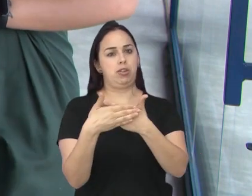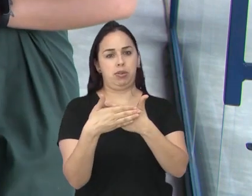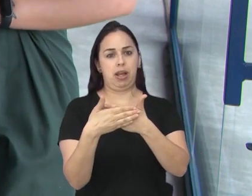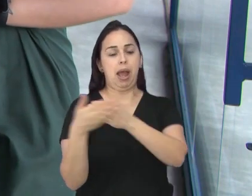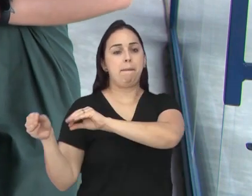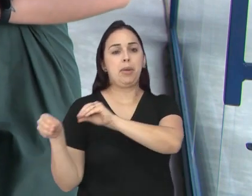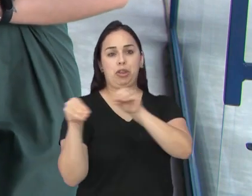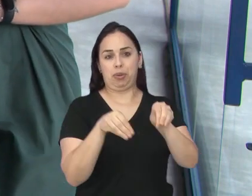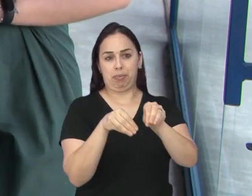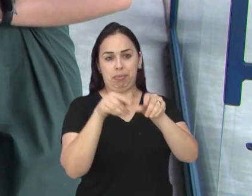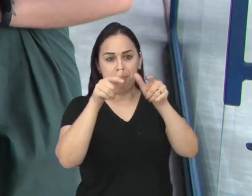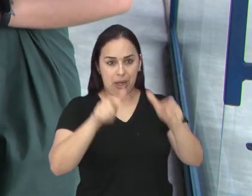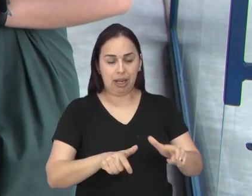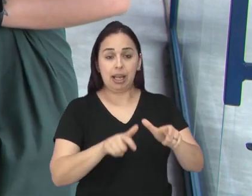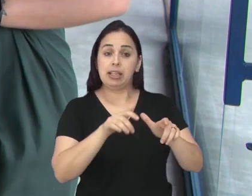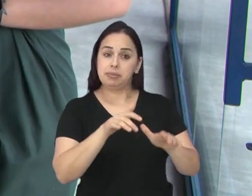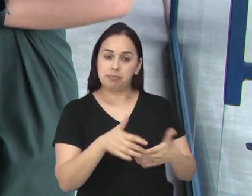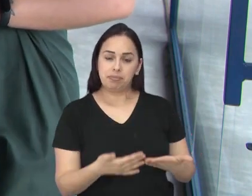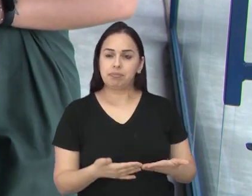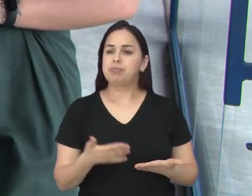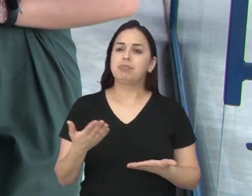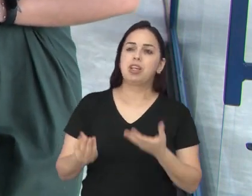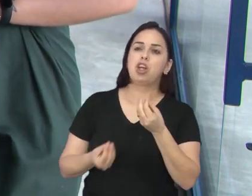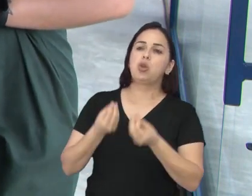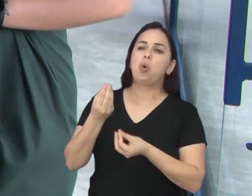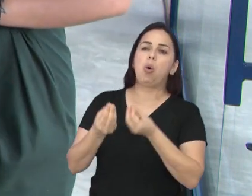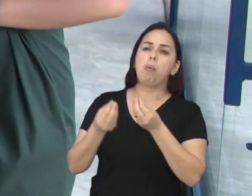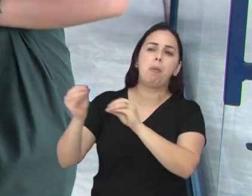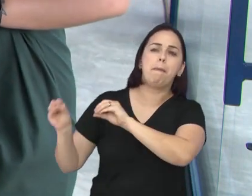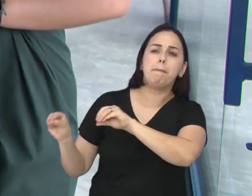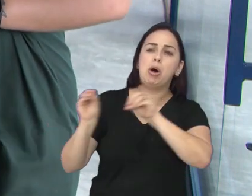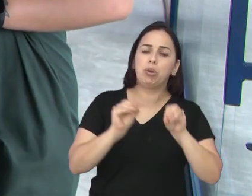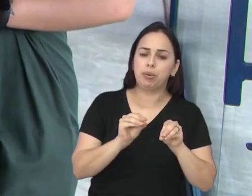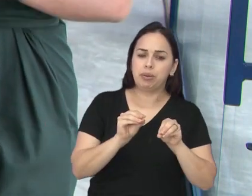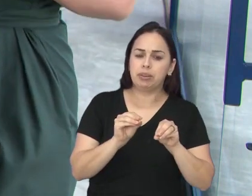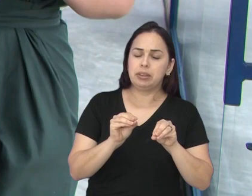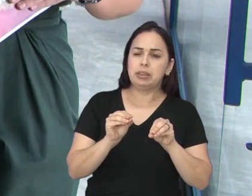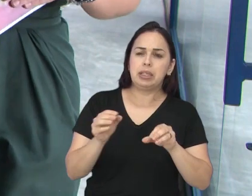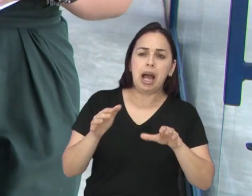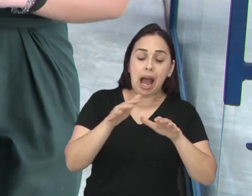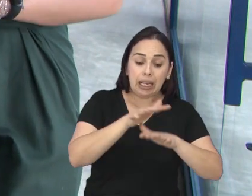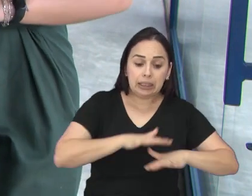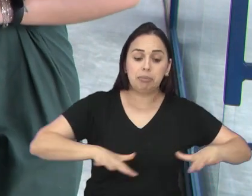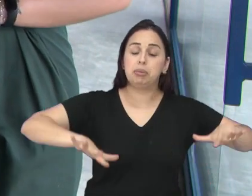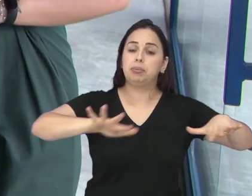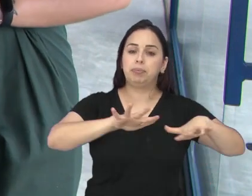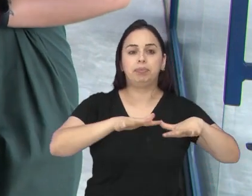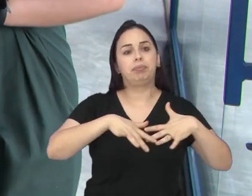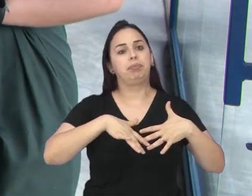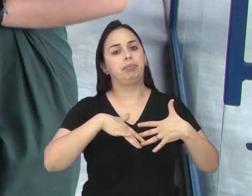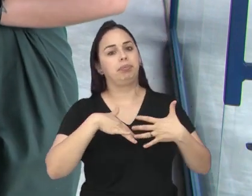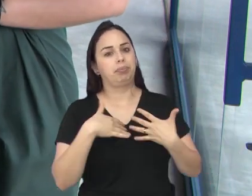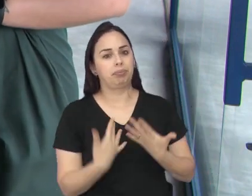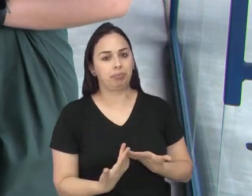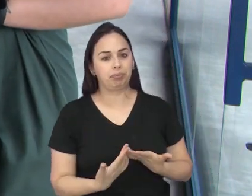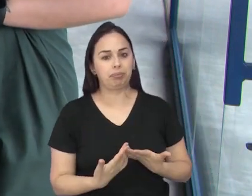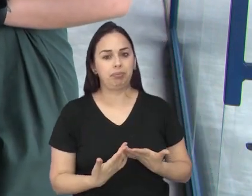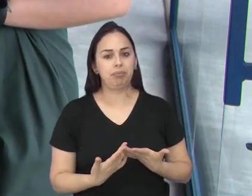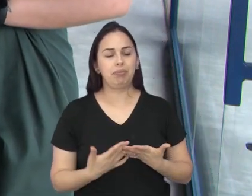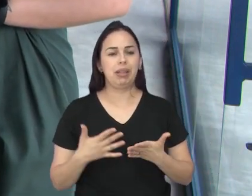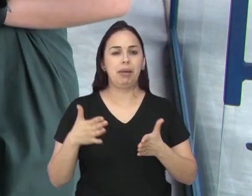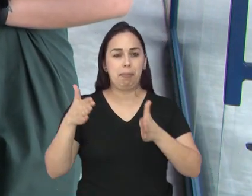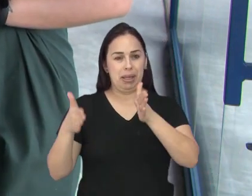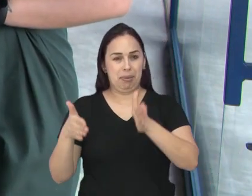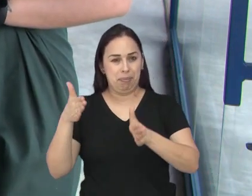para cá, né, e viemos para cá, mas assim... E como que foi essa vinda para cá, aqui para o espaço? Bom, aí no meio